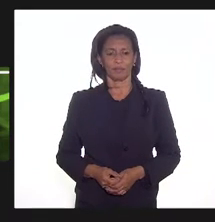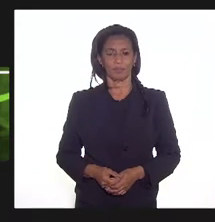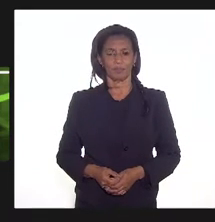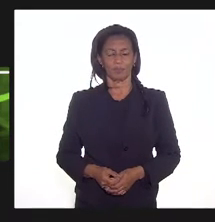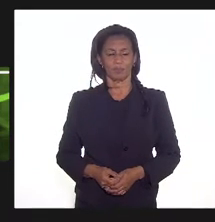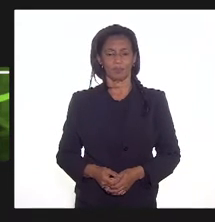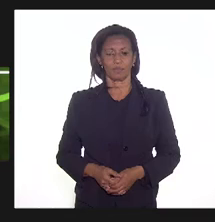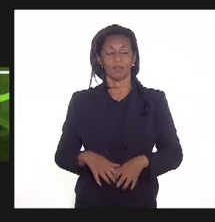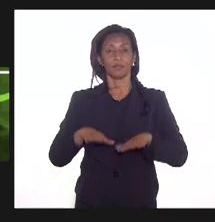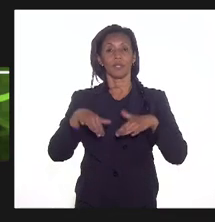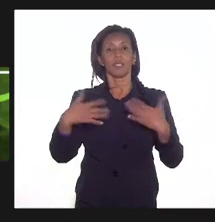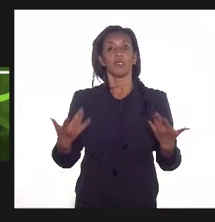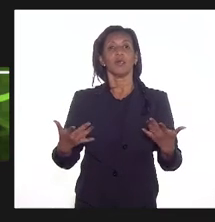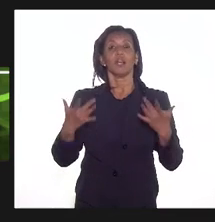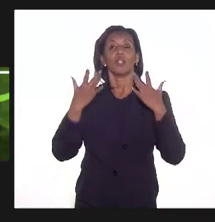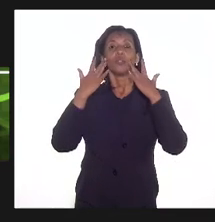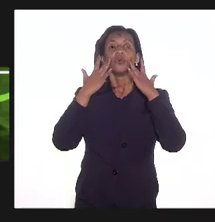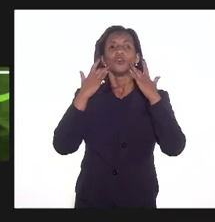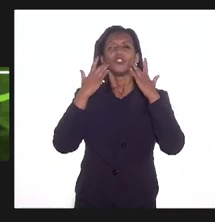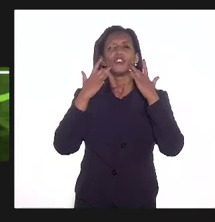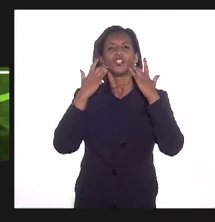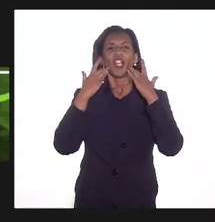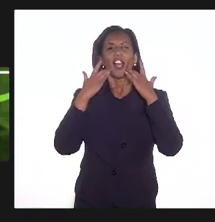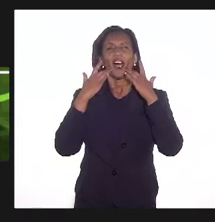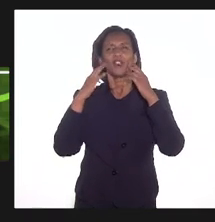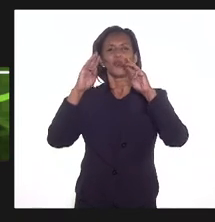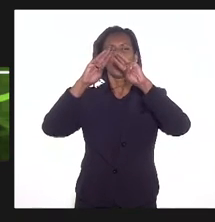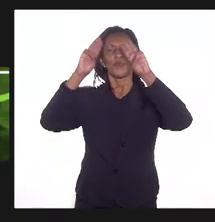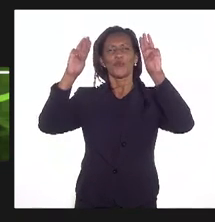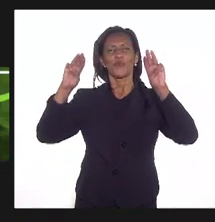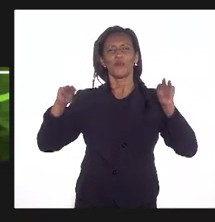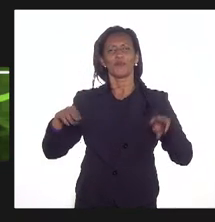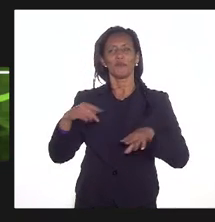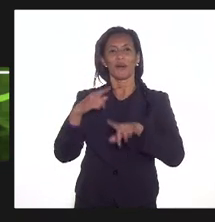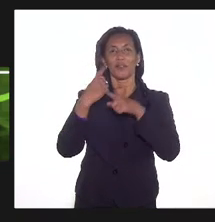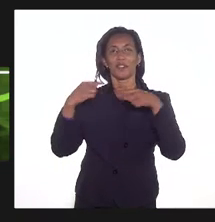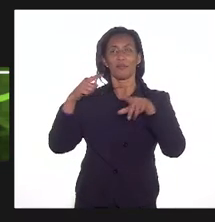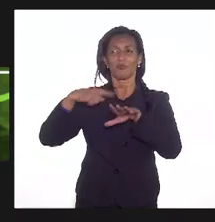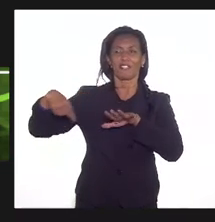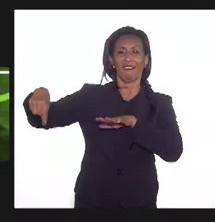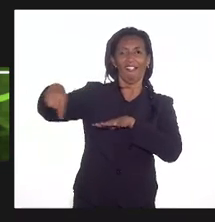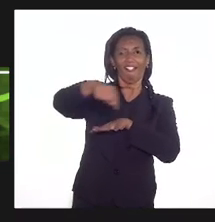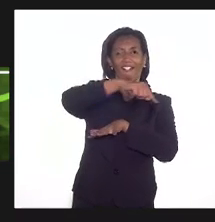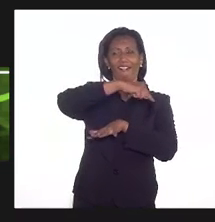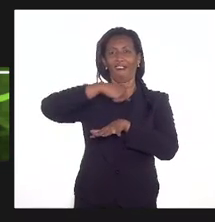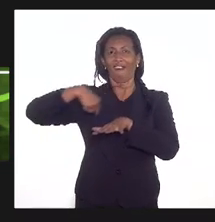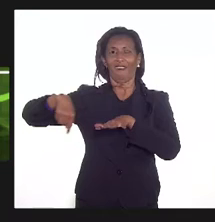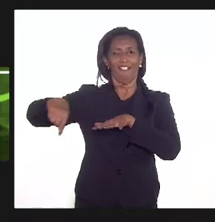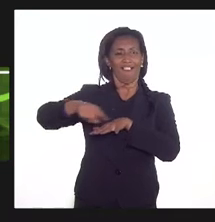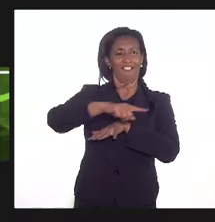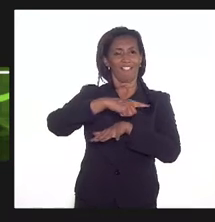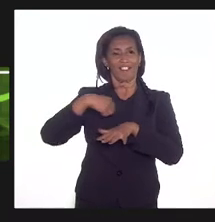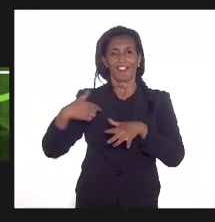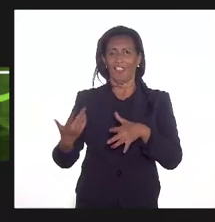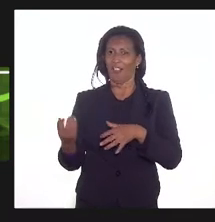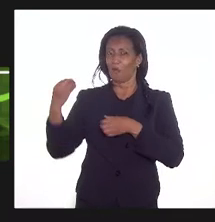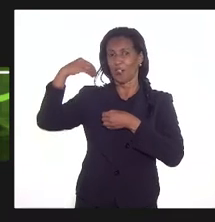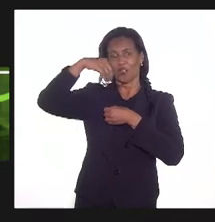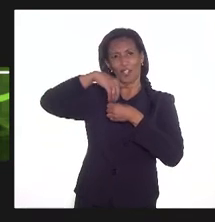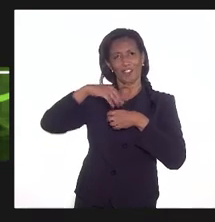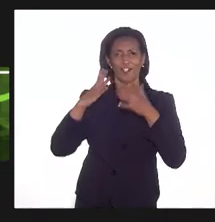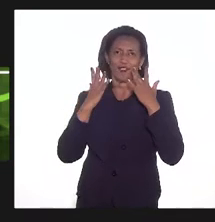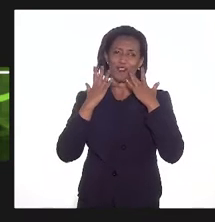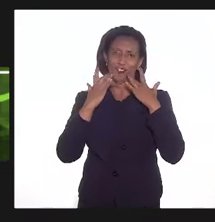e é o teatro municipal tem música ao redor dele o tempo todo não tem jeito isso acontece a arte ela não é só dentro do